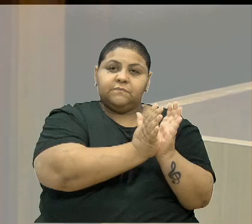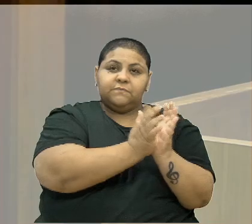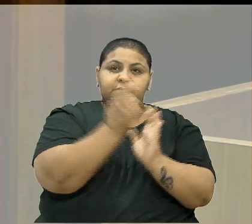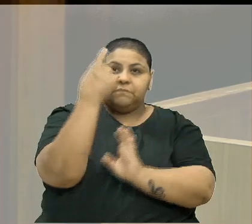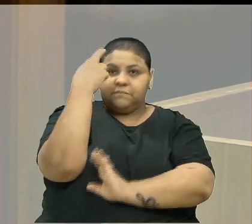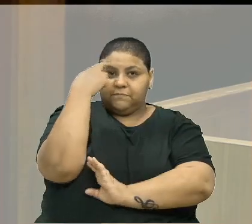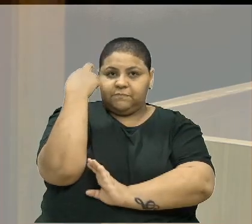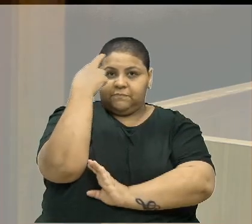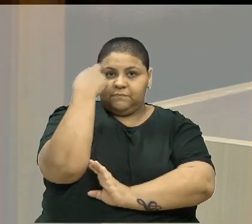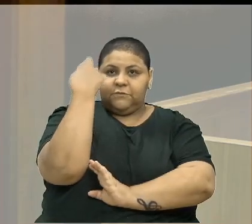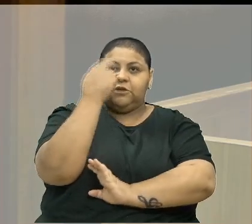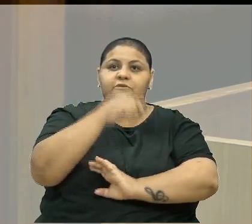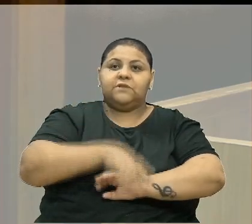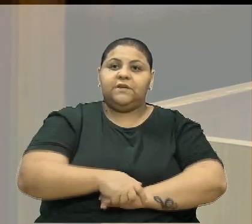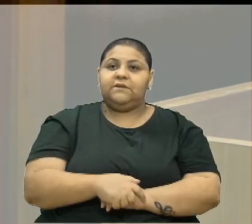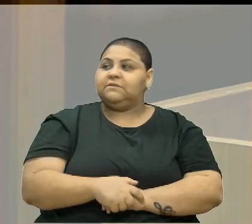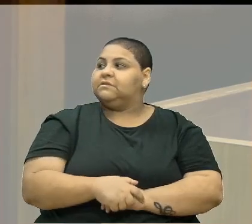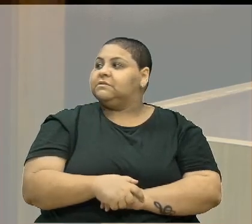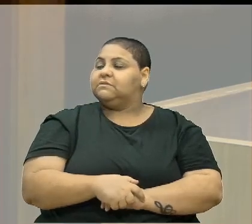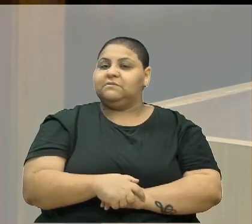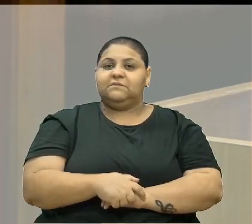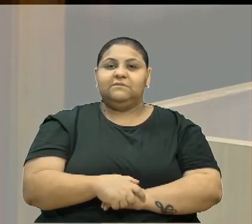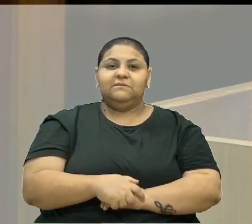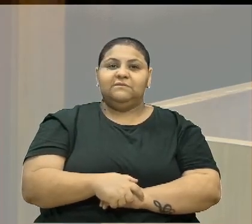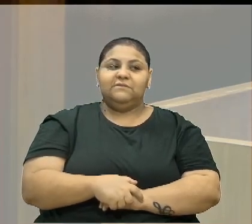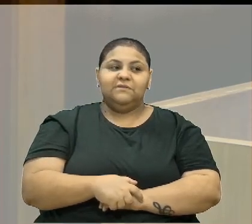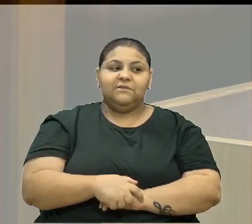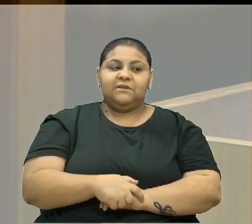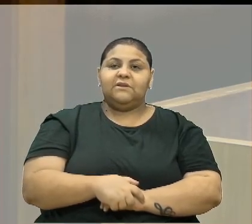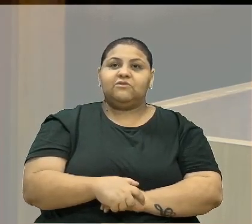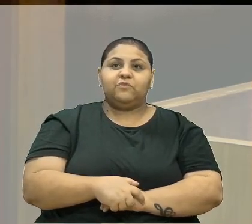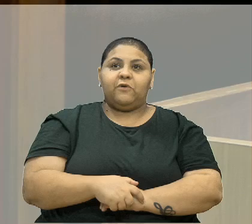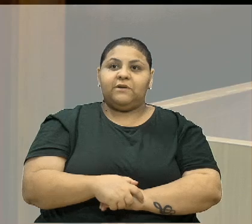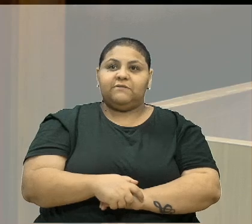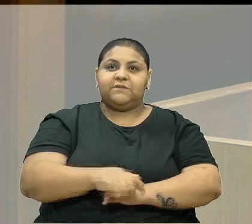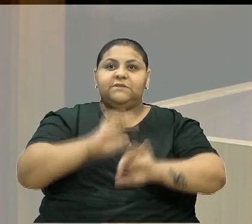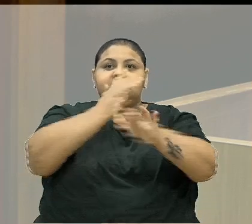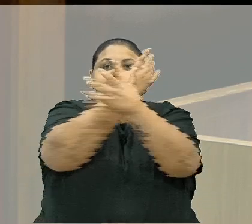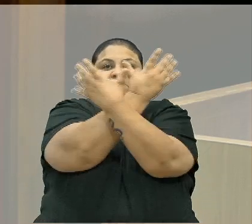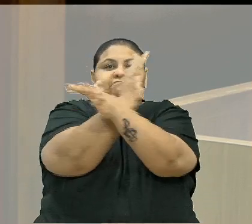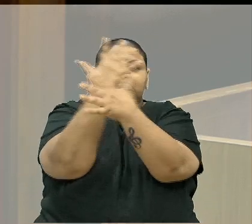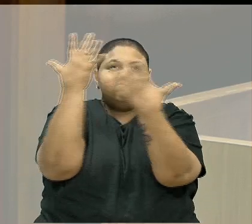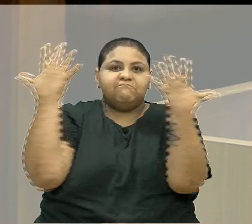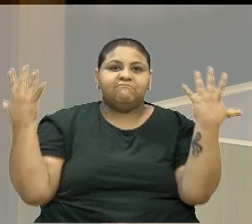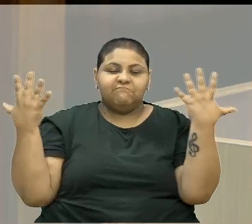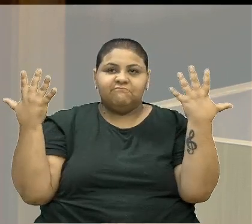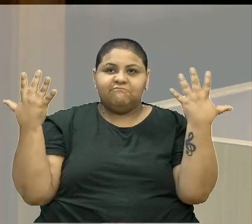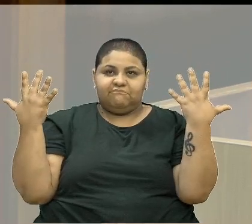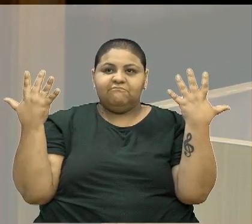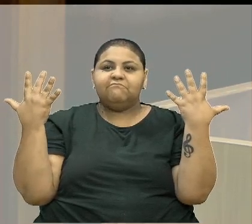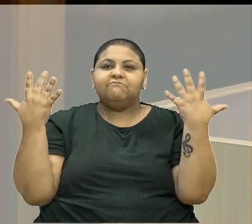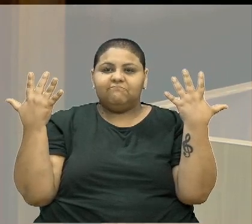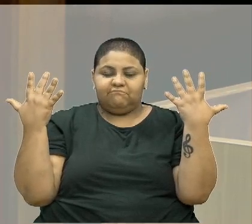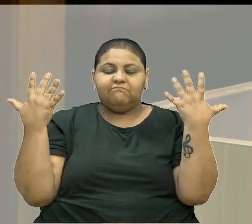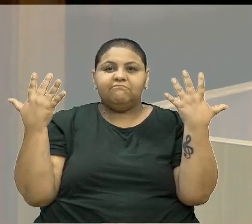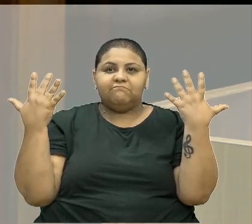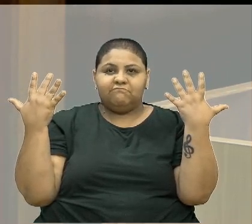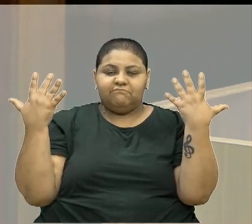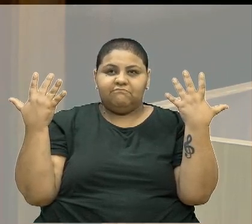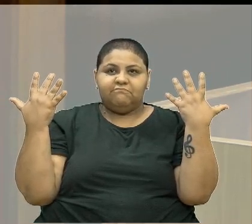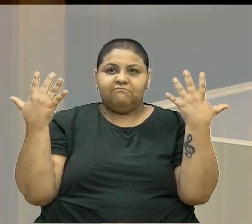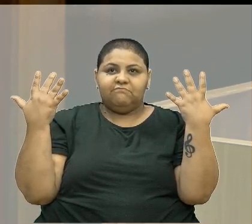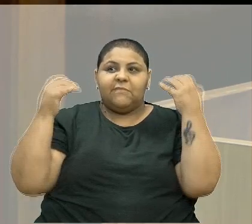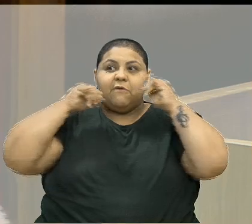Rafael, na questão do meio ambiente, na questão das árvores, que rodou o